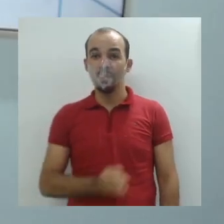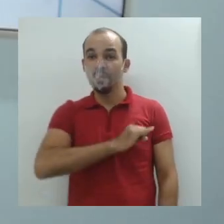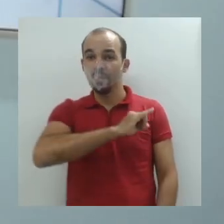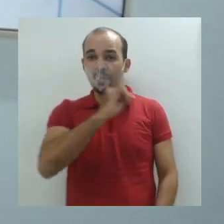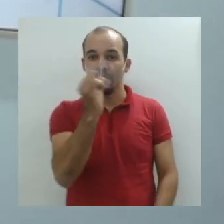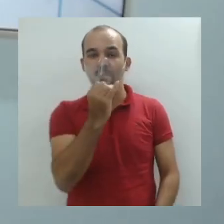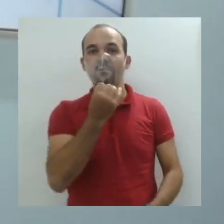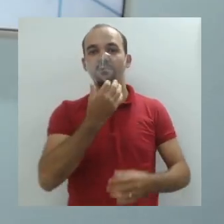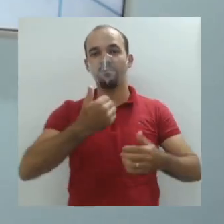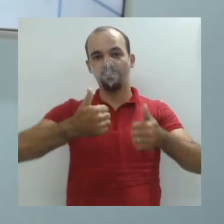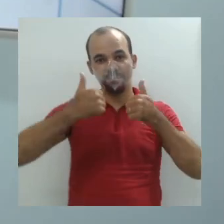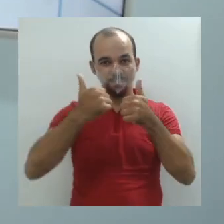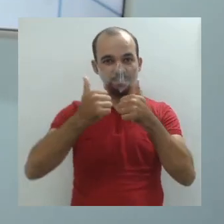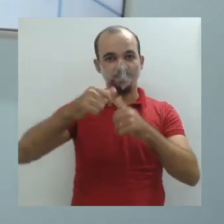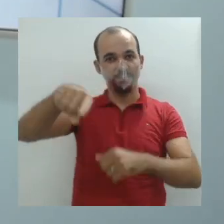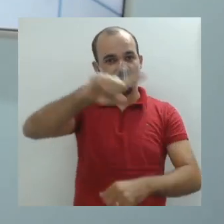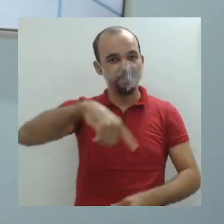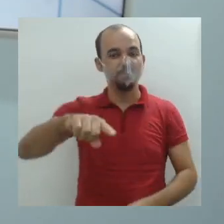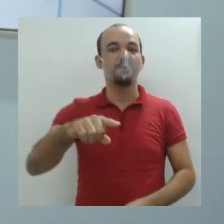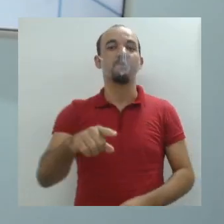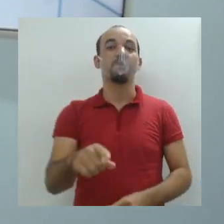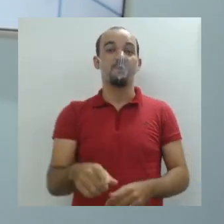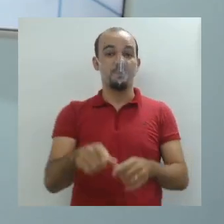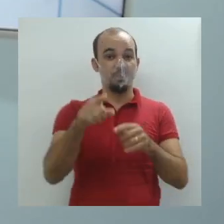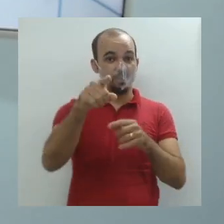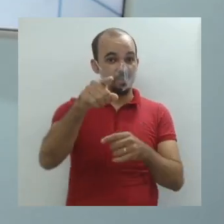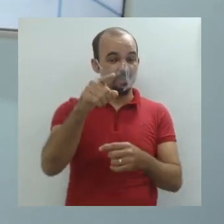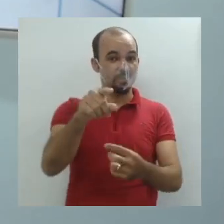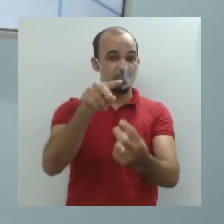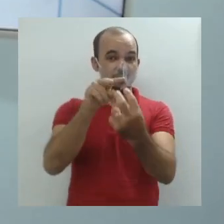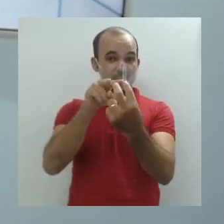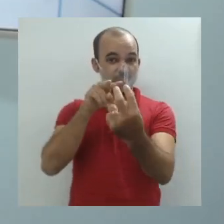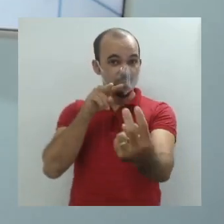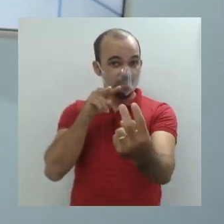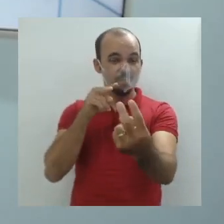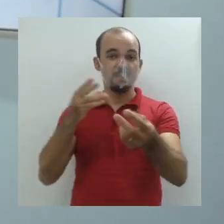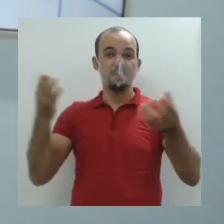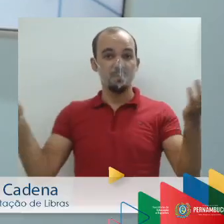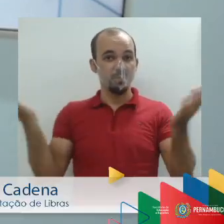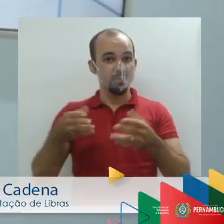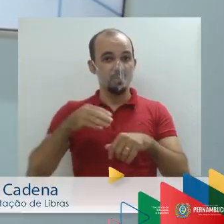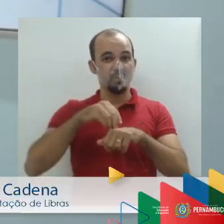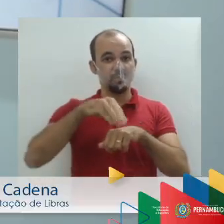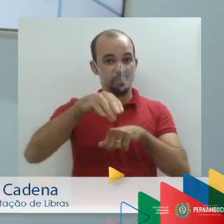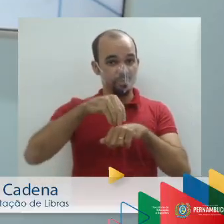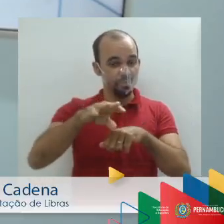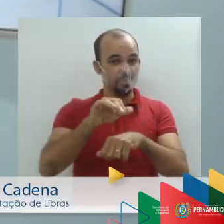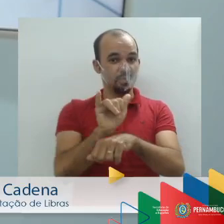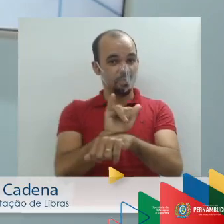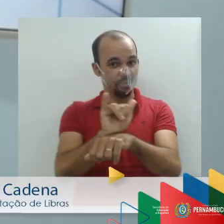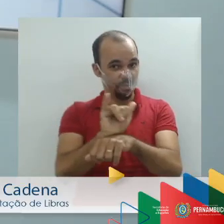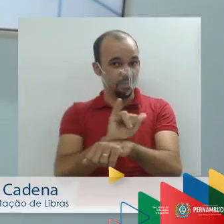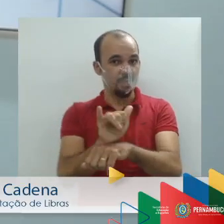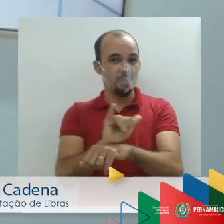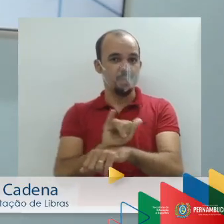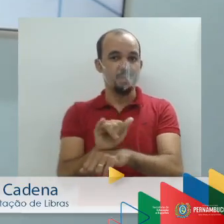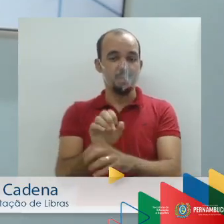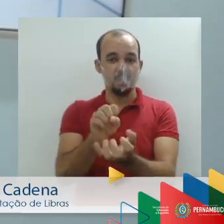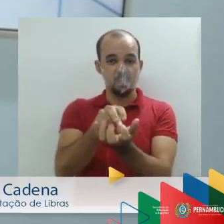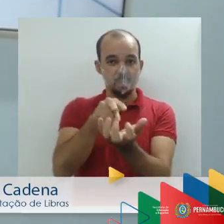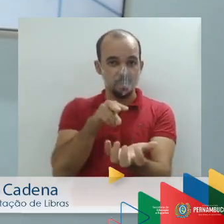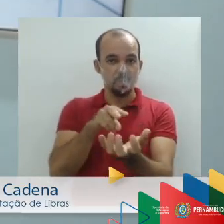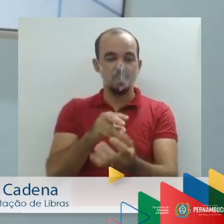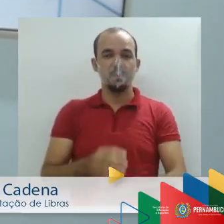Olá galera, beleza? Você que está agora recebendo a notificação no YouTube, você que está de frente para